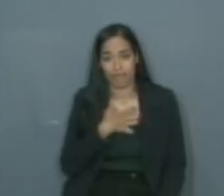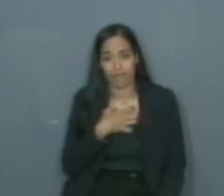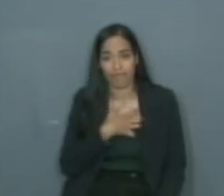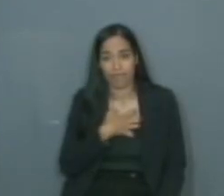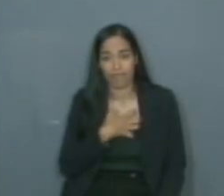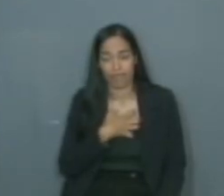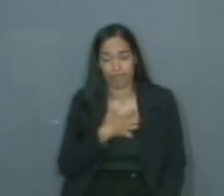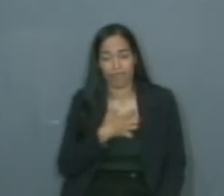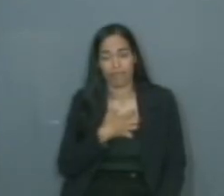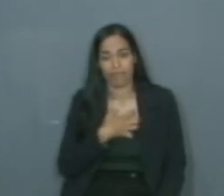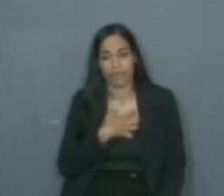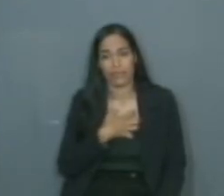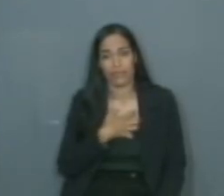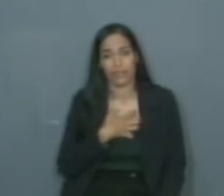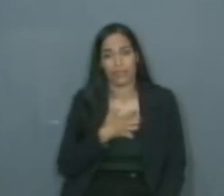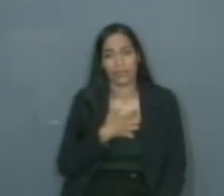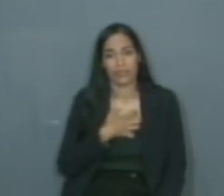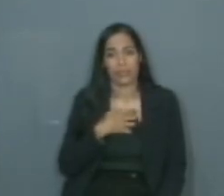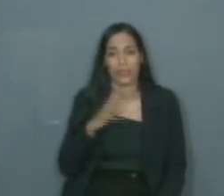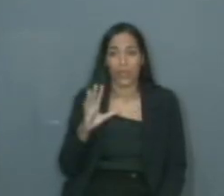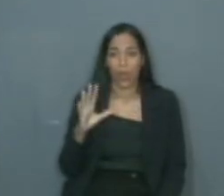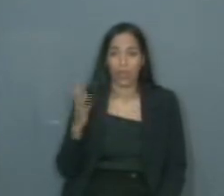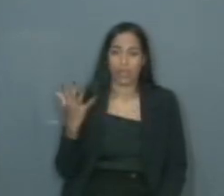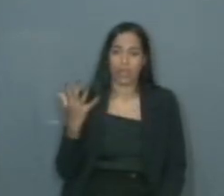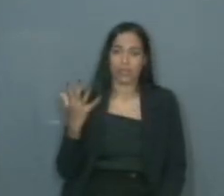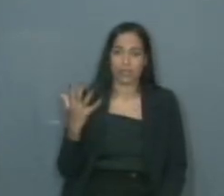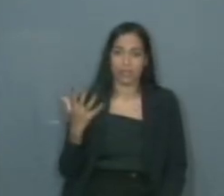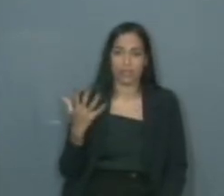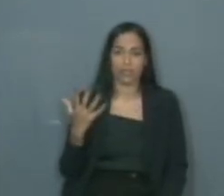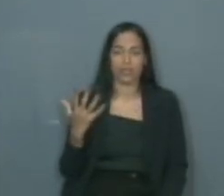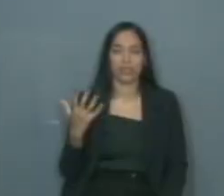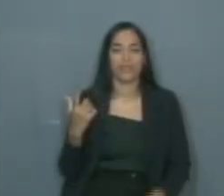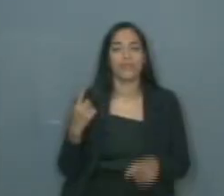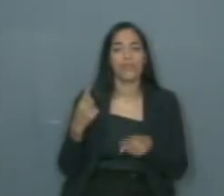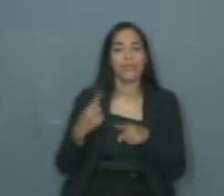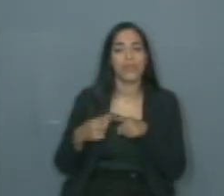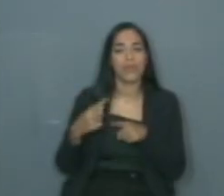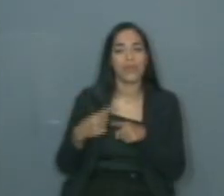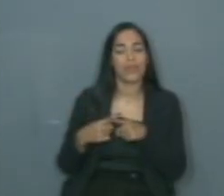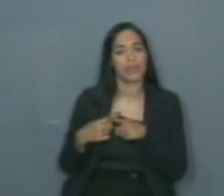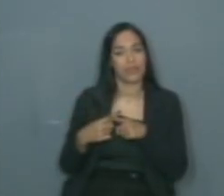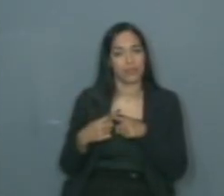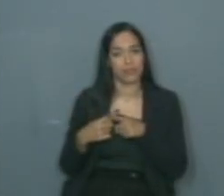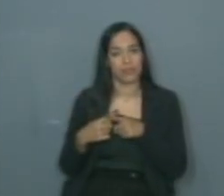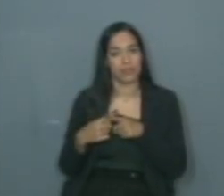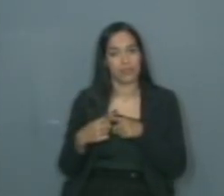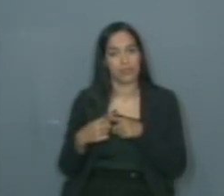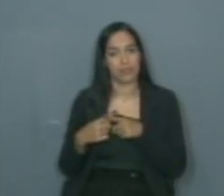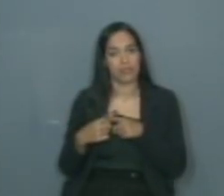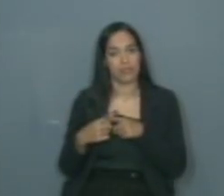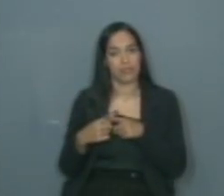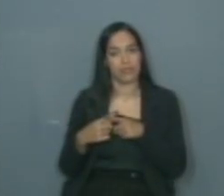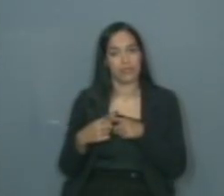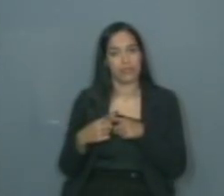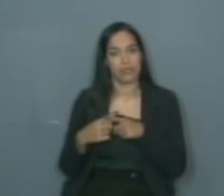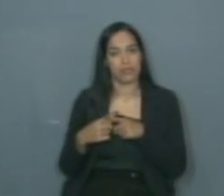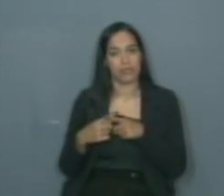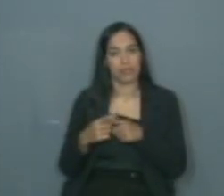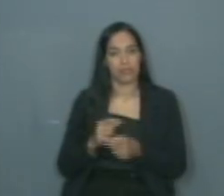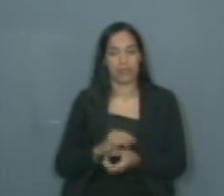um dos pontos que acontece, vereadora. Por quê? Porque a gente verifica o seguinte,